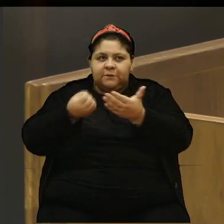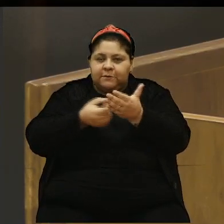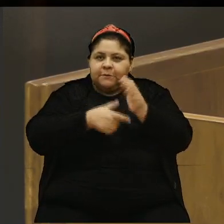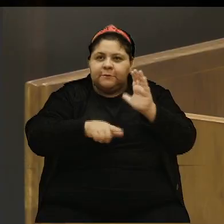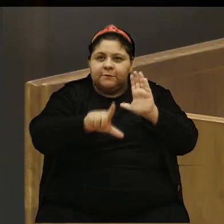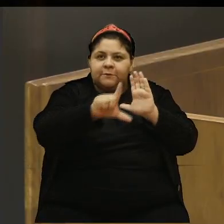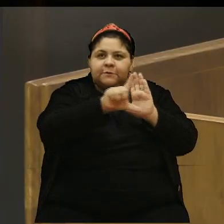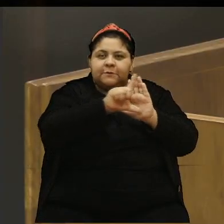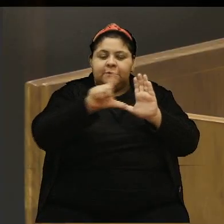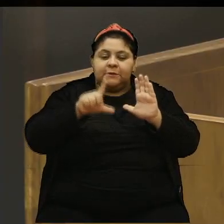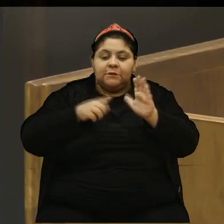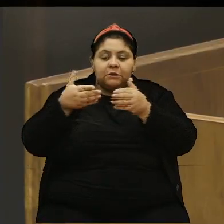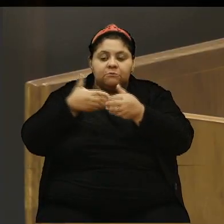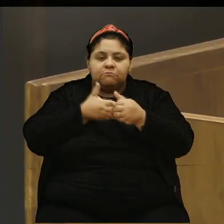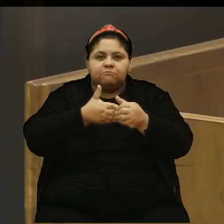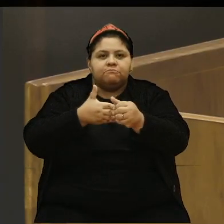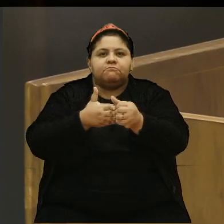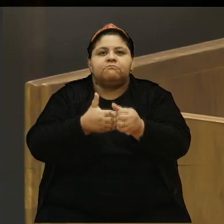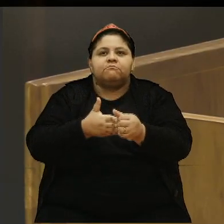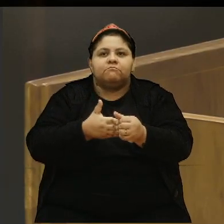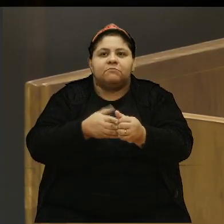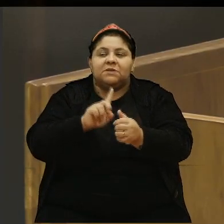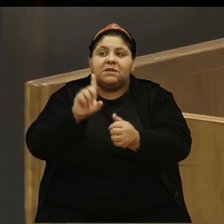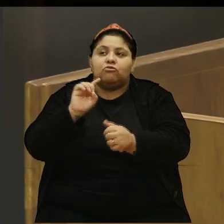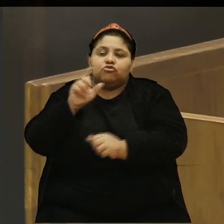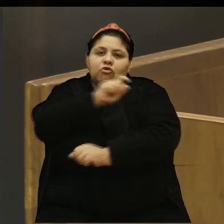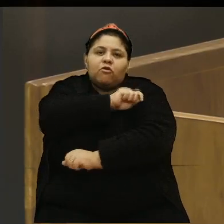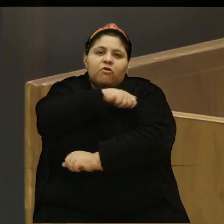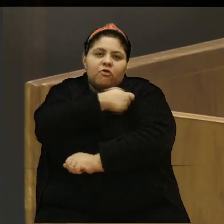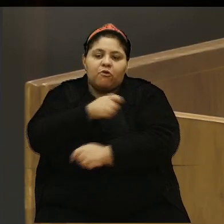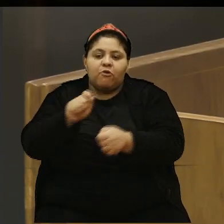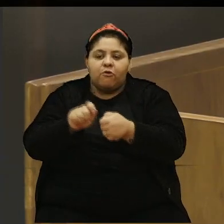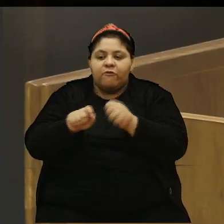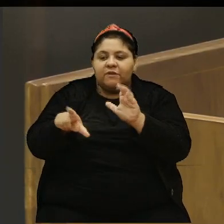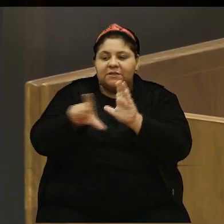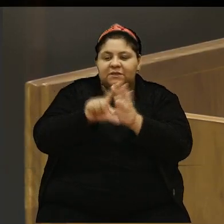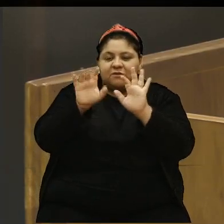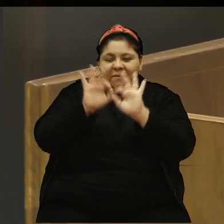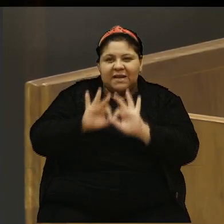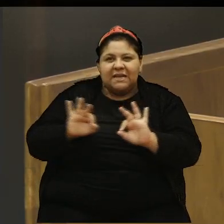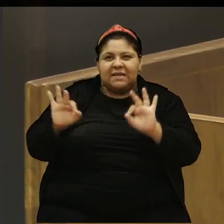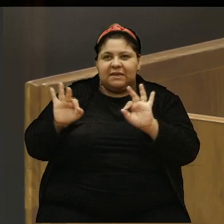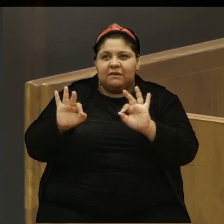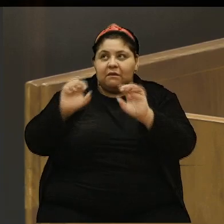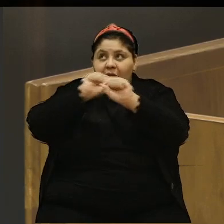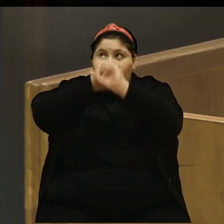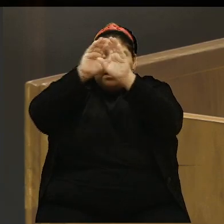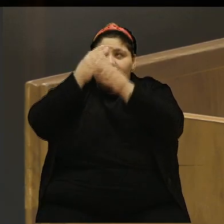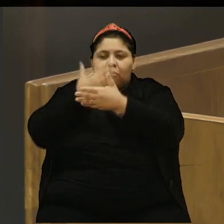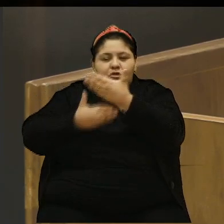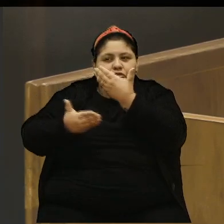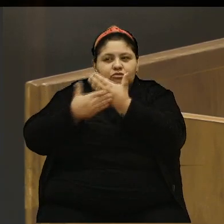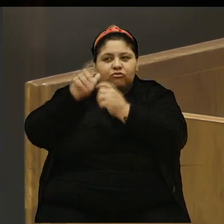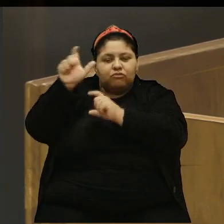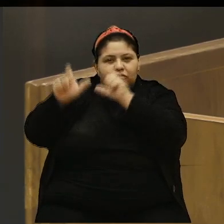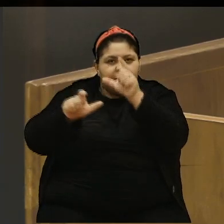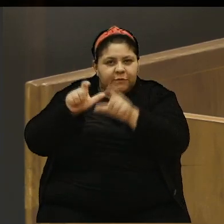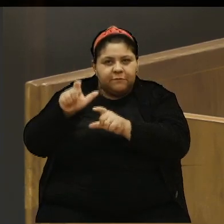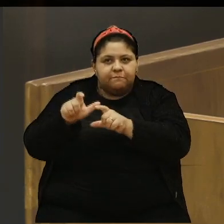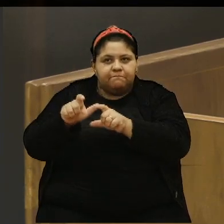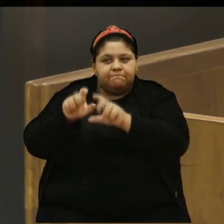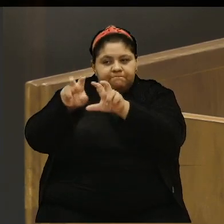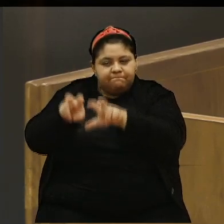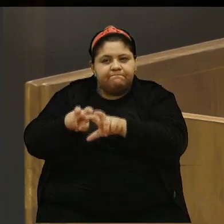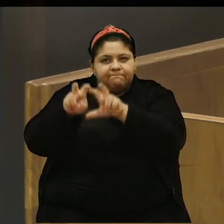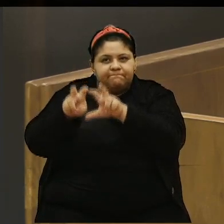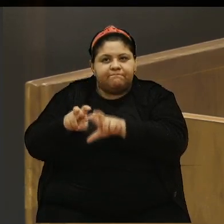mais orientador, do que fiscalizador. Fazer uma lei simples, objetiva, que todos entendam, que o agricultor entenda e